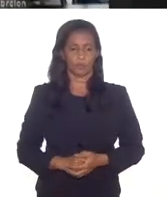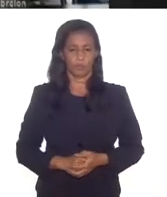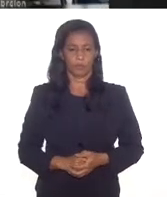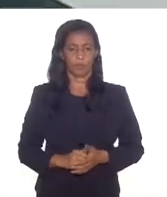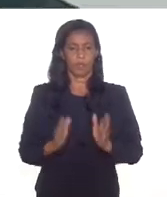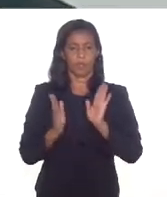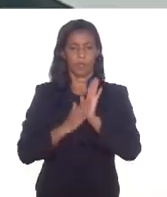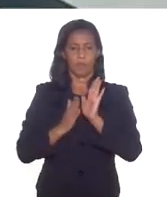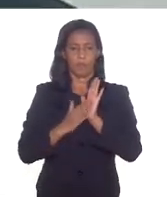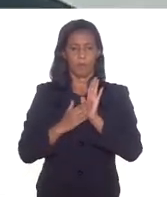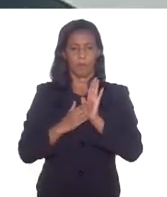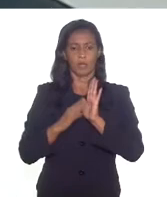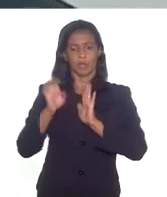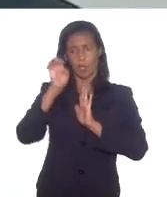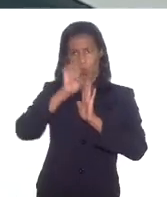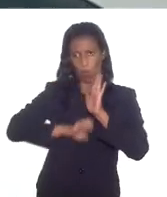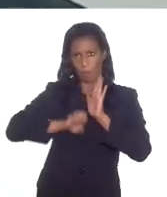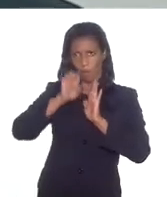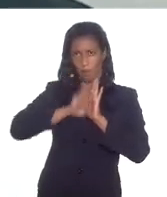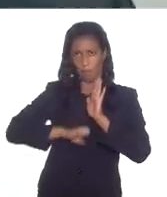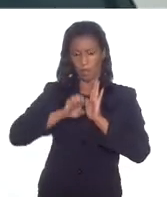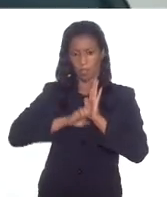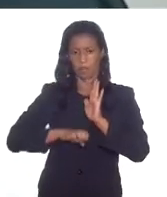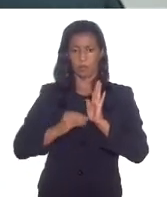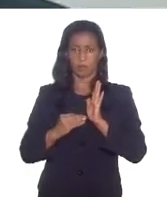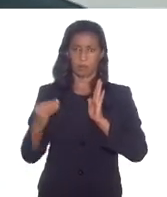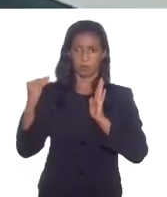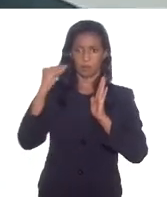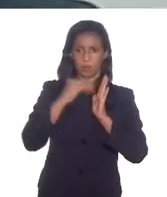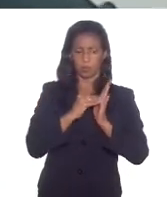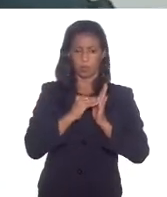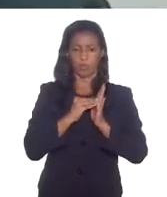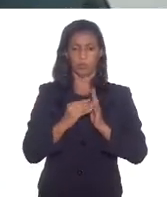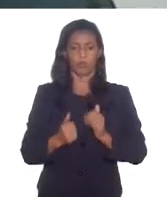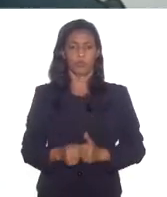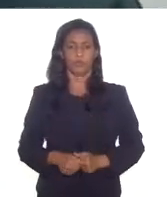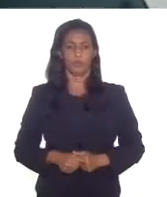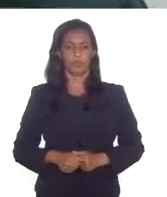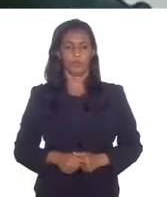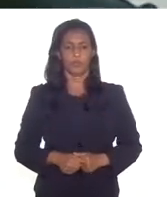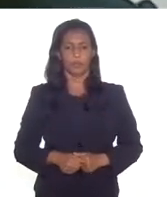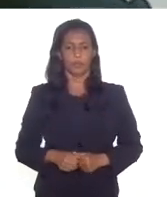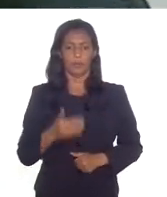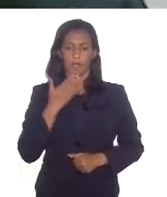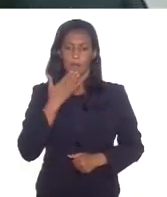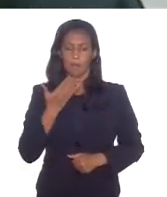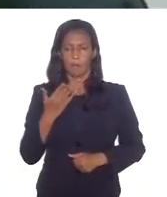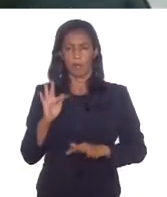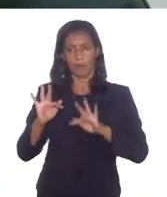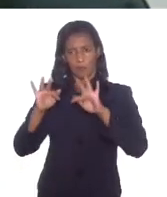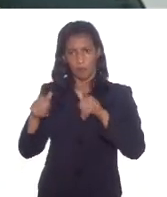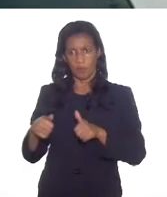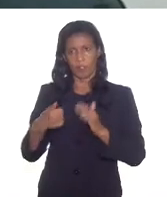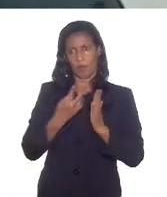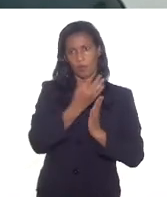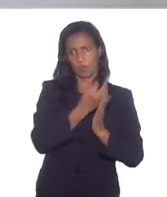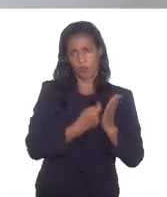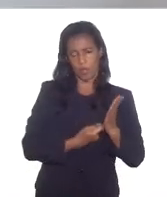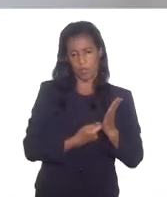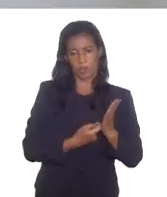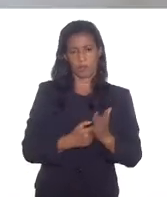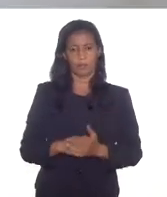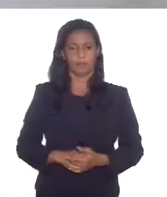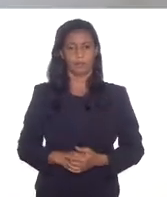constitucionalidade com emenda, acolhendo o texto, concluindo por substitutivo. E aí eu peço forma final de redação, Vossa Excelência.